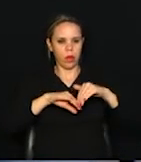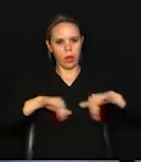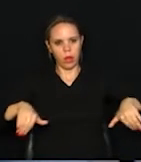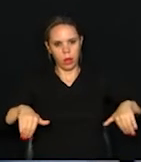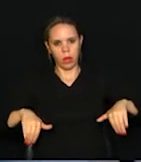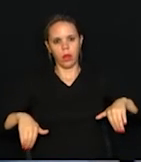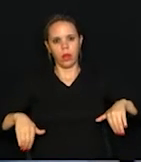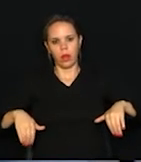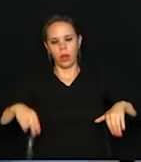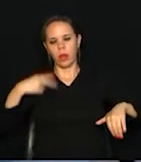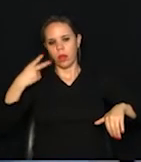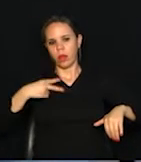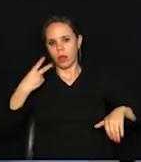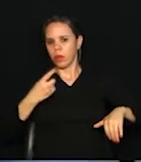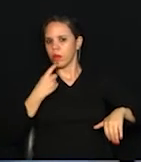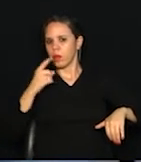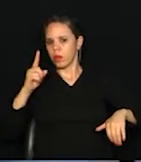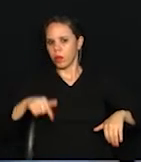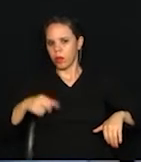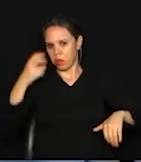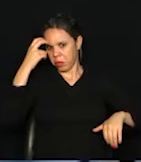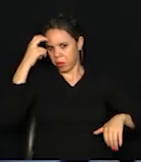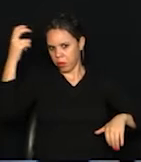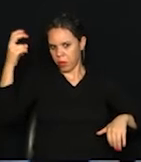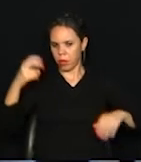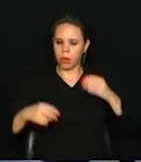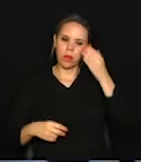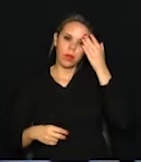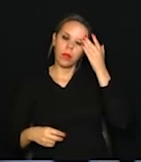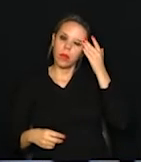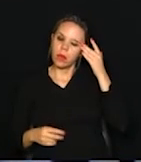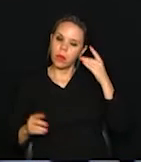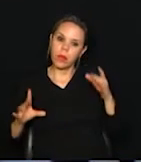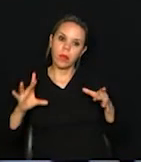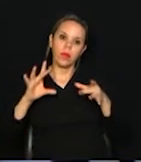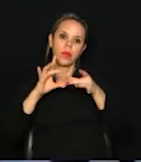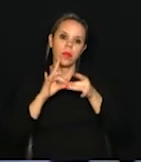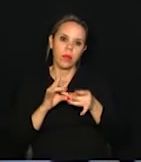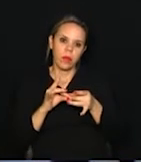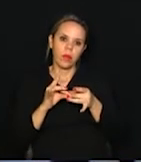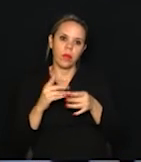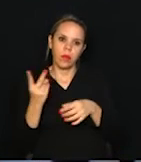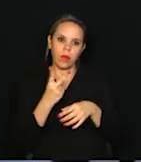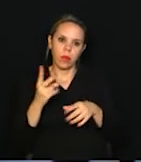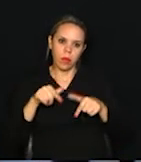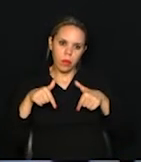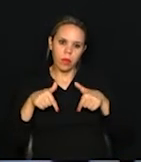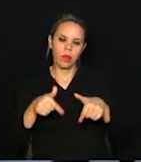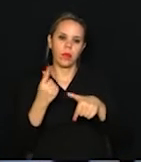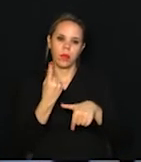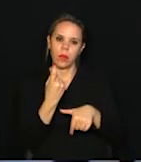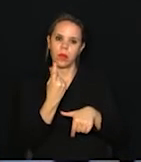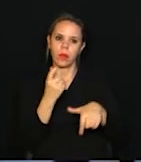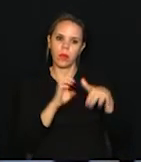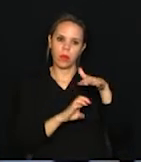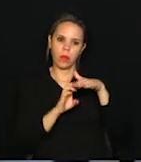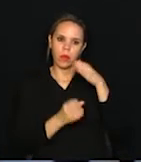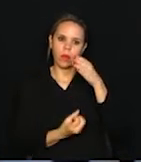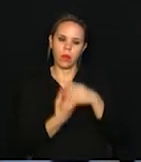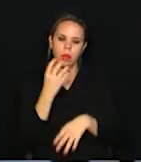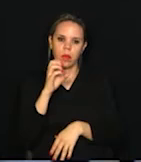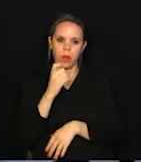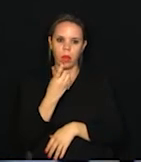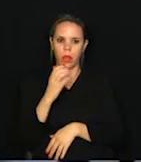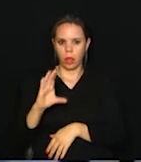legislador aqui de Campinas foi muito sábio quando unificou essas duas ações numa empresa só, criando a